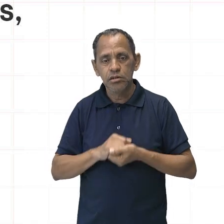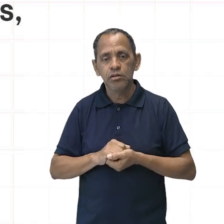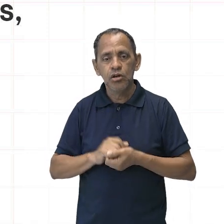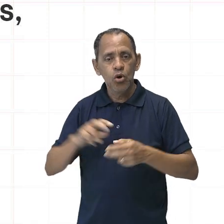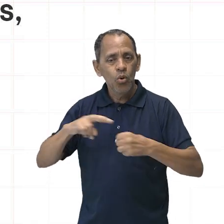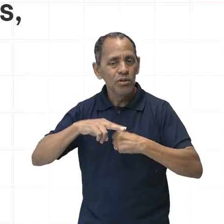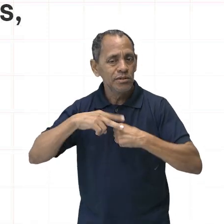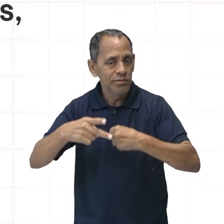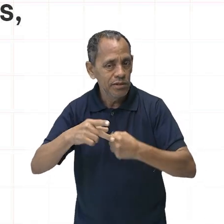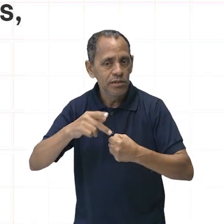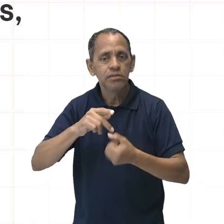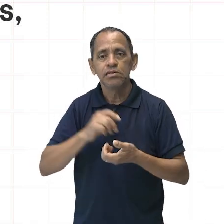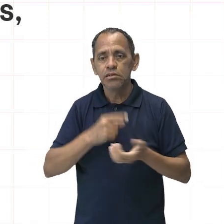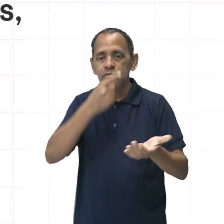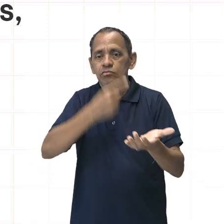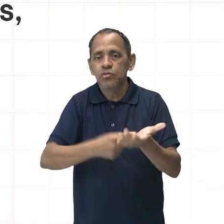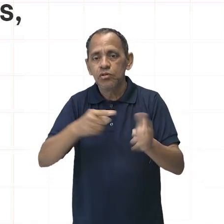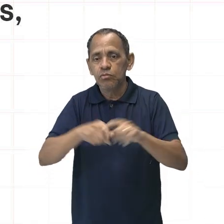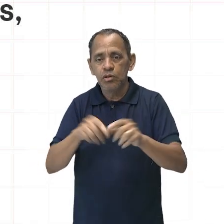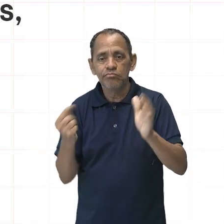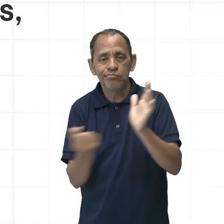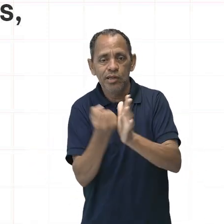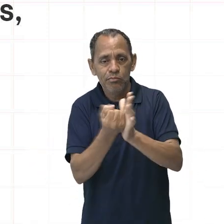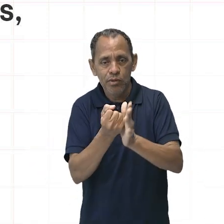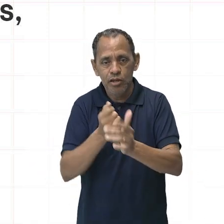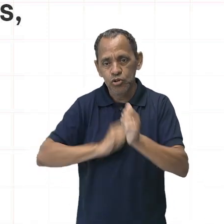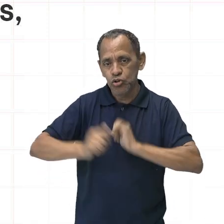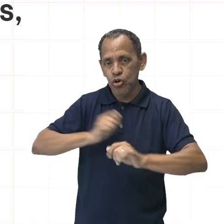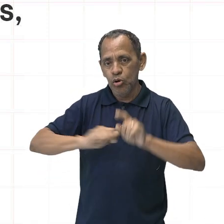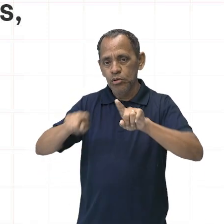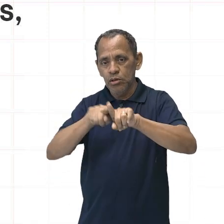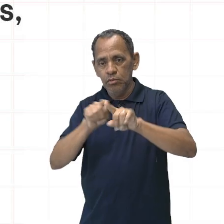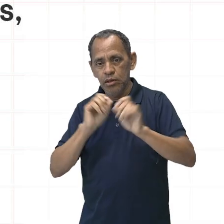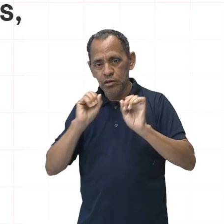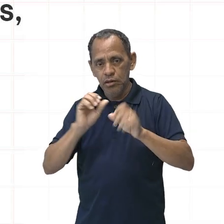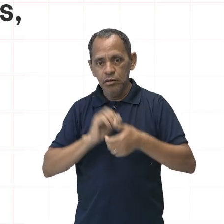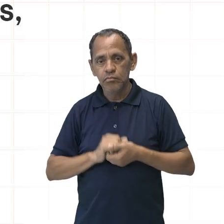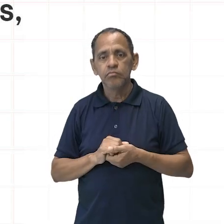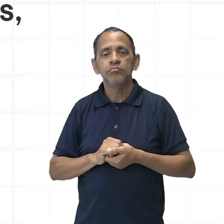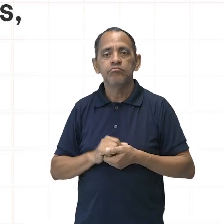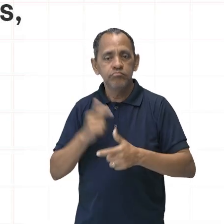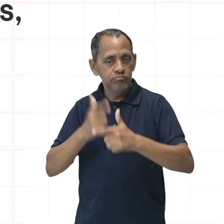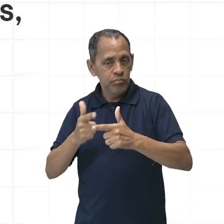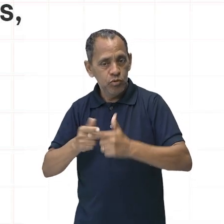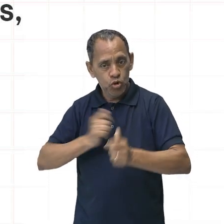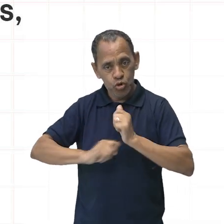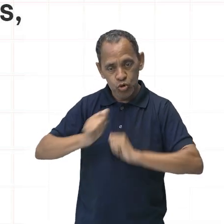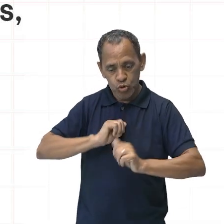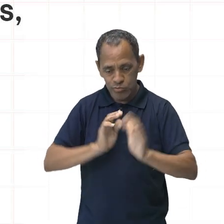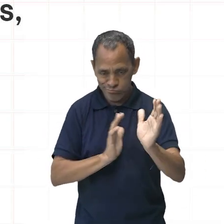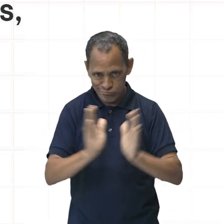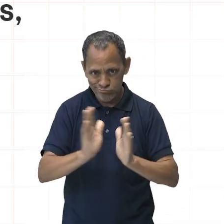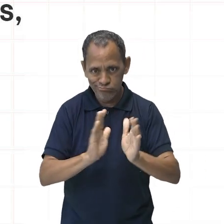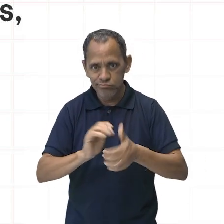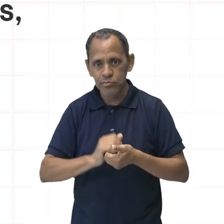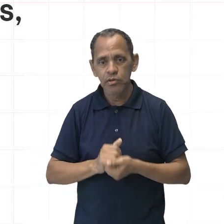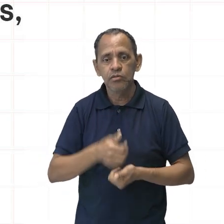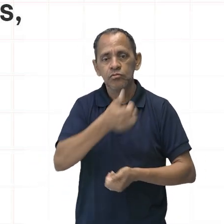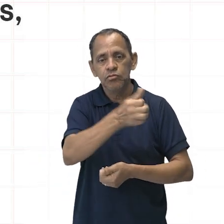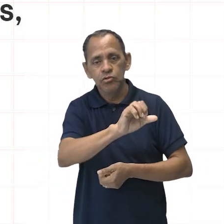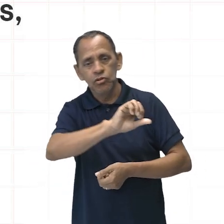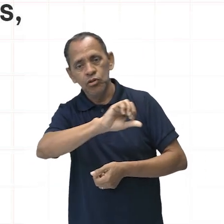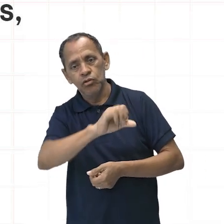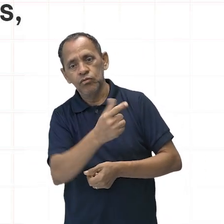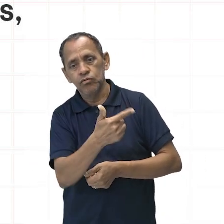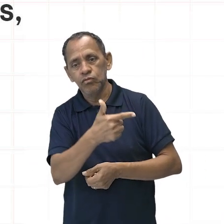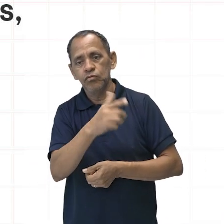Bem, impacto econômico com a inflação galopante e problemas econômicos graves durante a década de